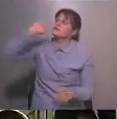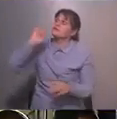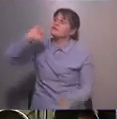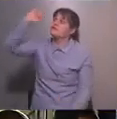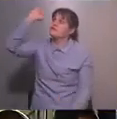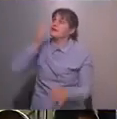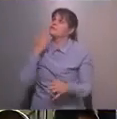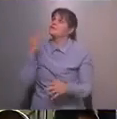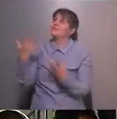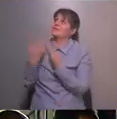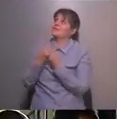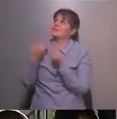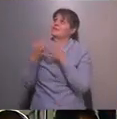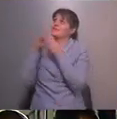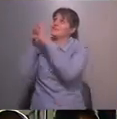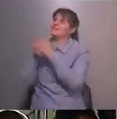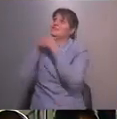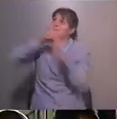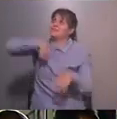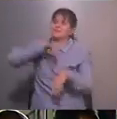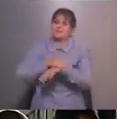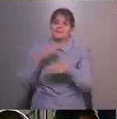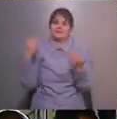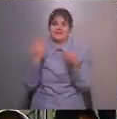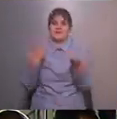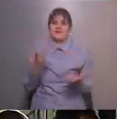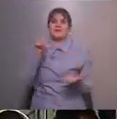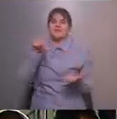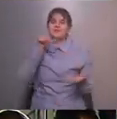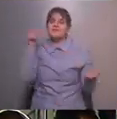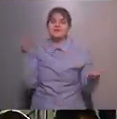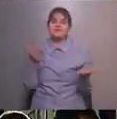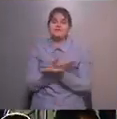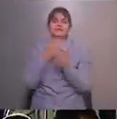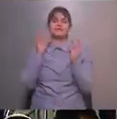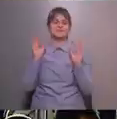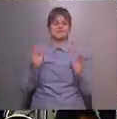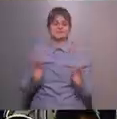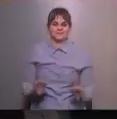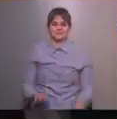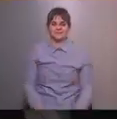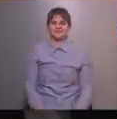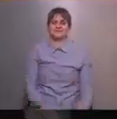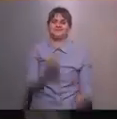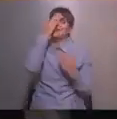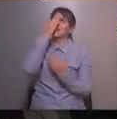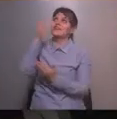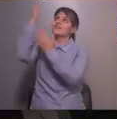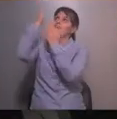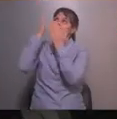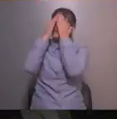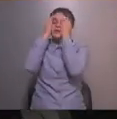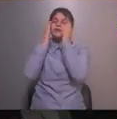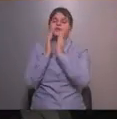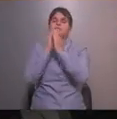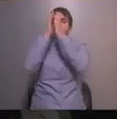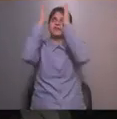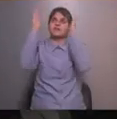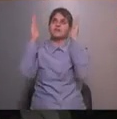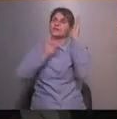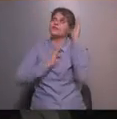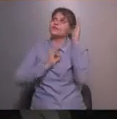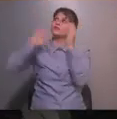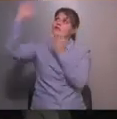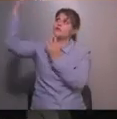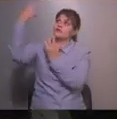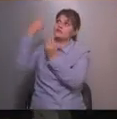rogai por nós, pecadores, agora e na hora da nossa morte. Amém. Zdrowaś, Maryjo, łaskiś pełna,